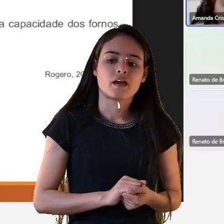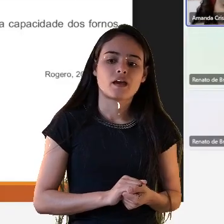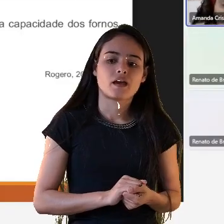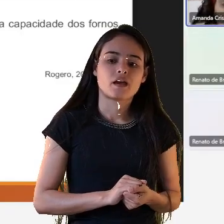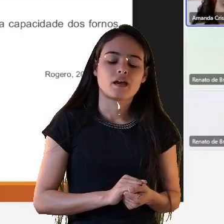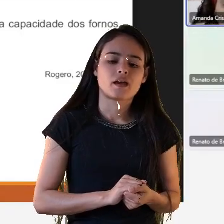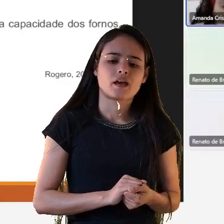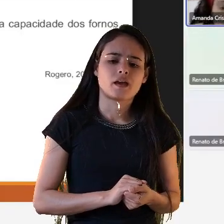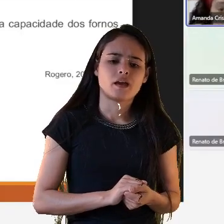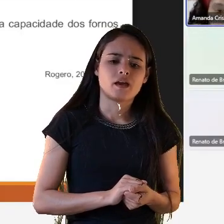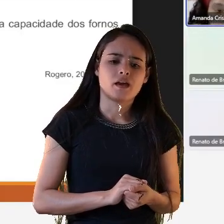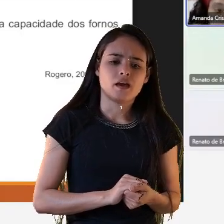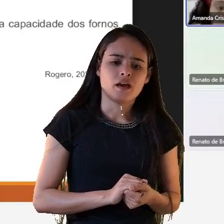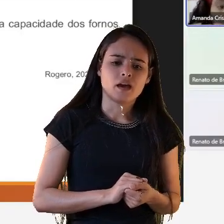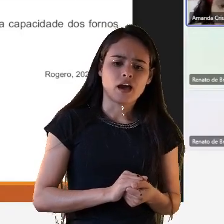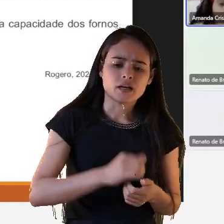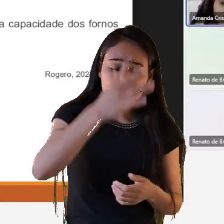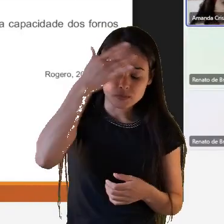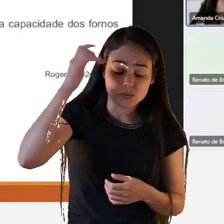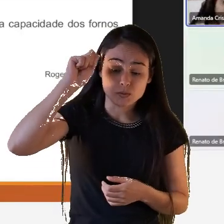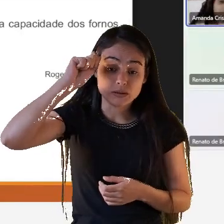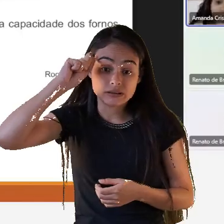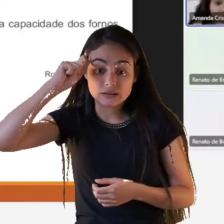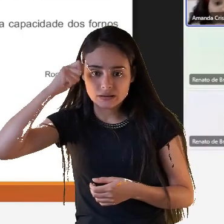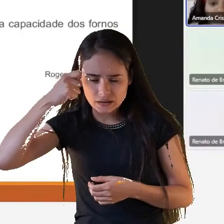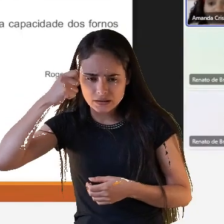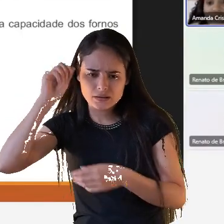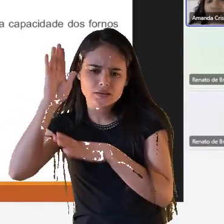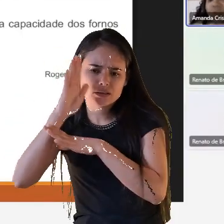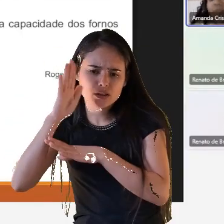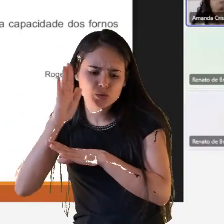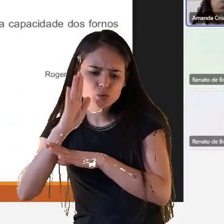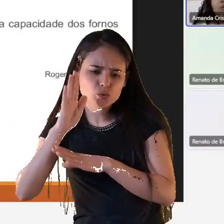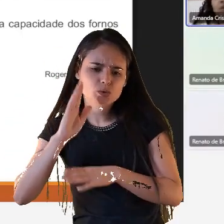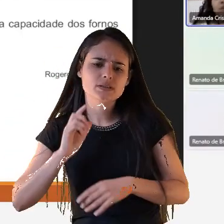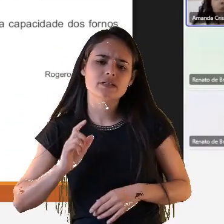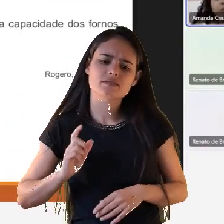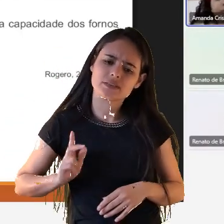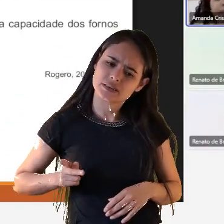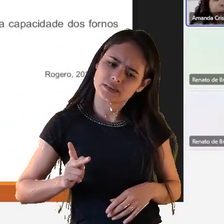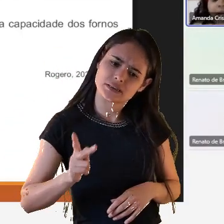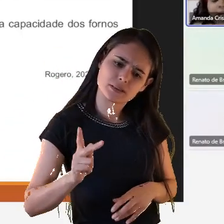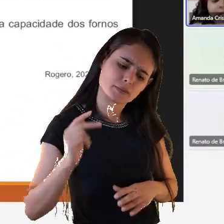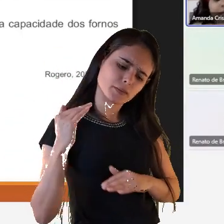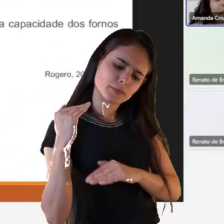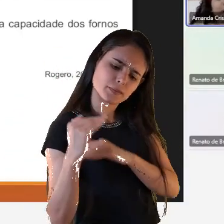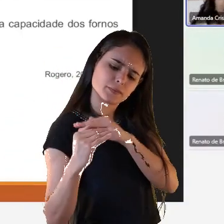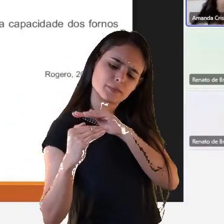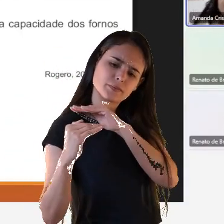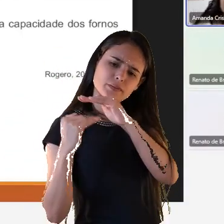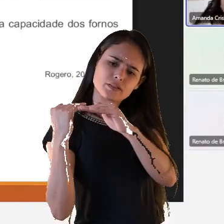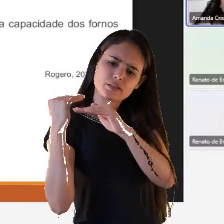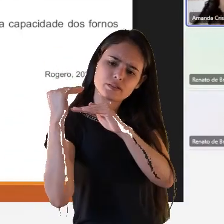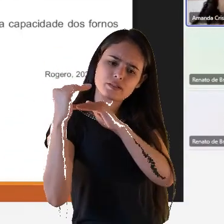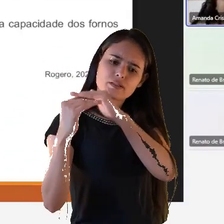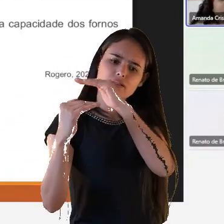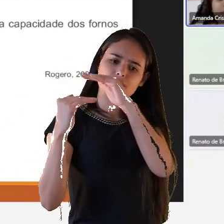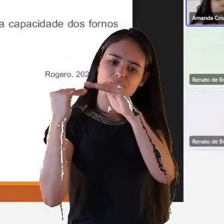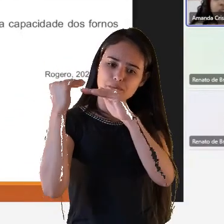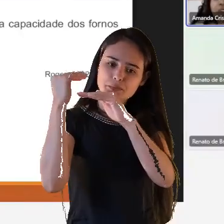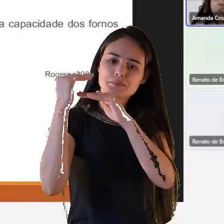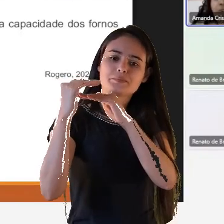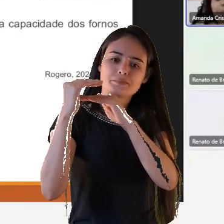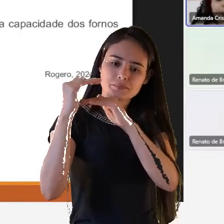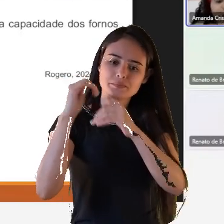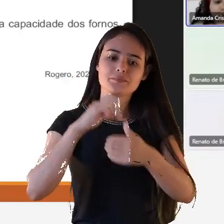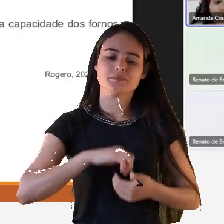dessas histórias você já conhecia? Porque provavelmente essas histórias foram todas apagadas, esse